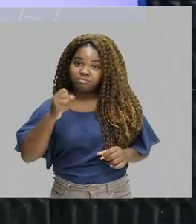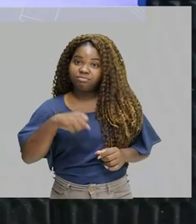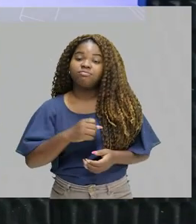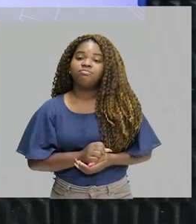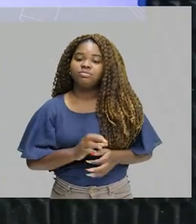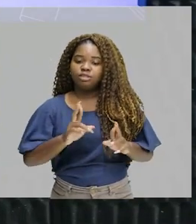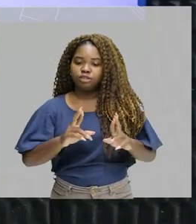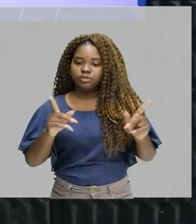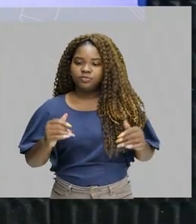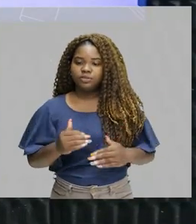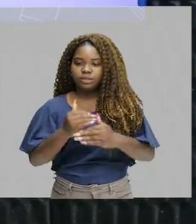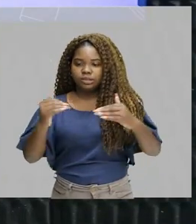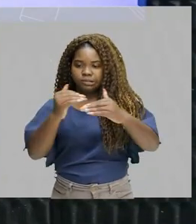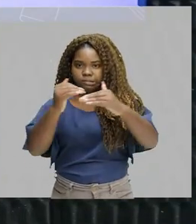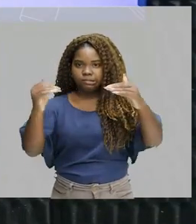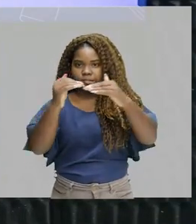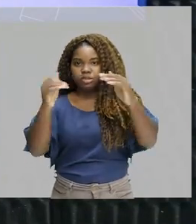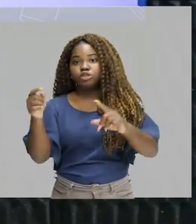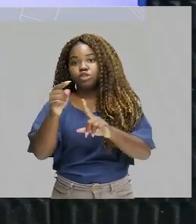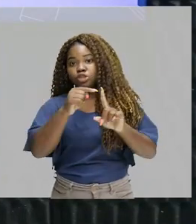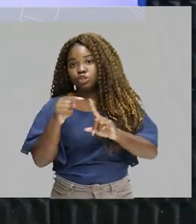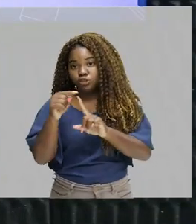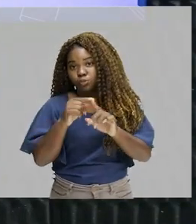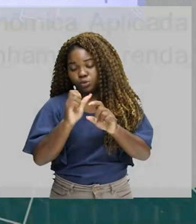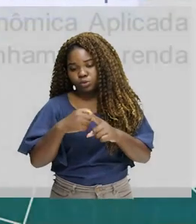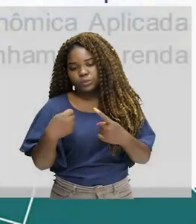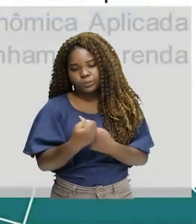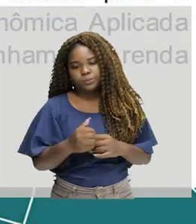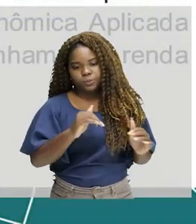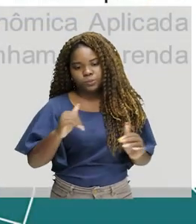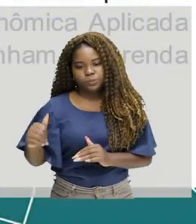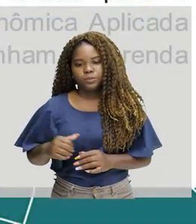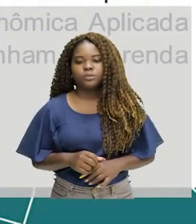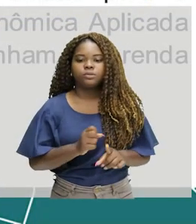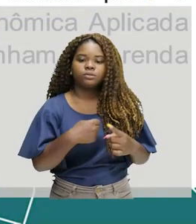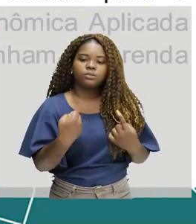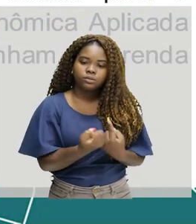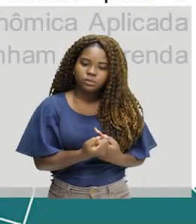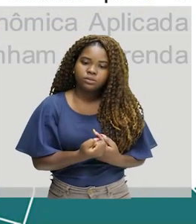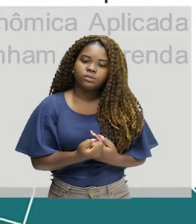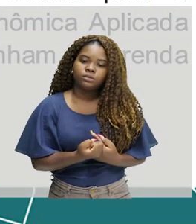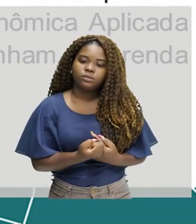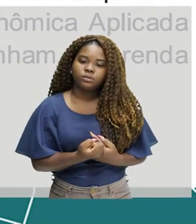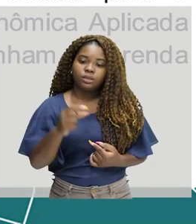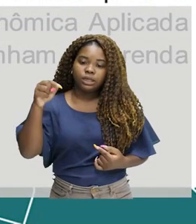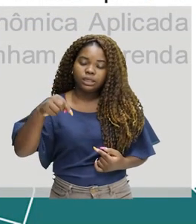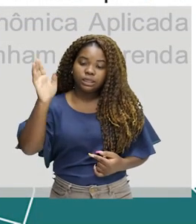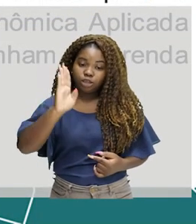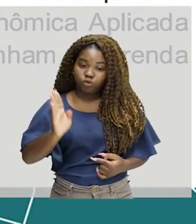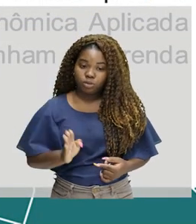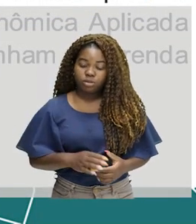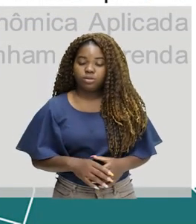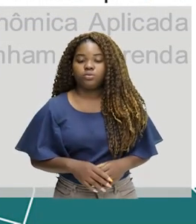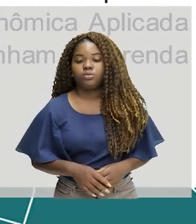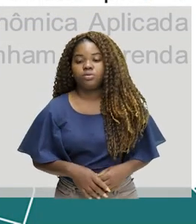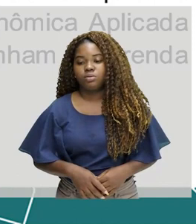diferentes camadas sociais beleza Vamos então adiante sociedade aqui no nosso